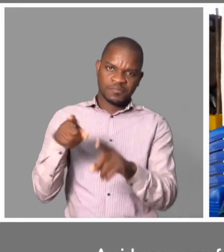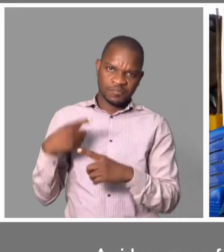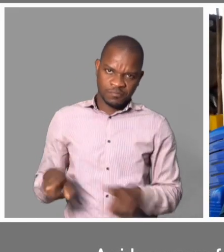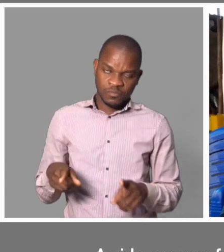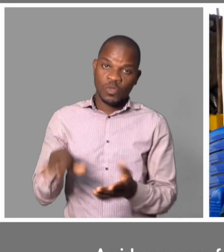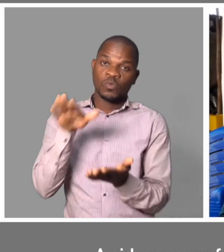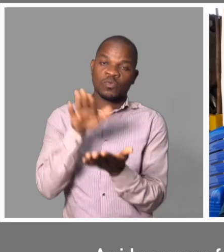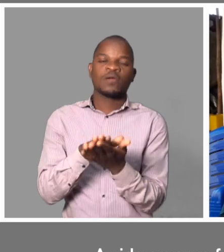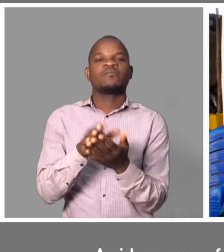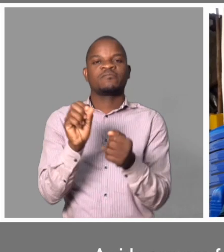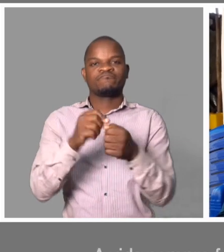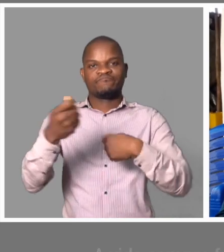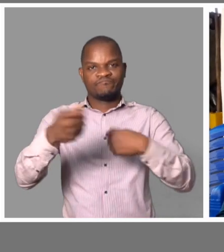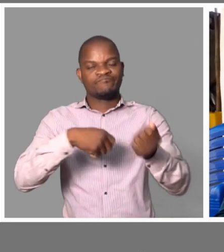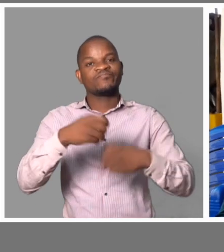tinha minhas mercearias.